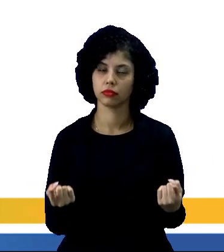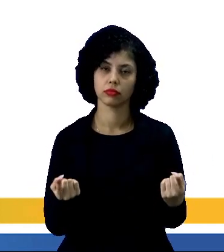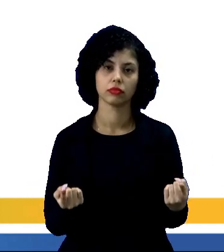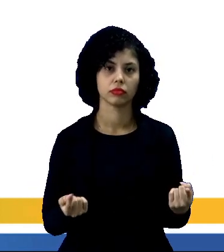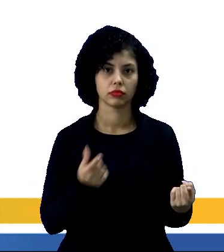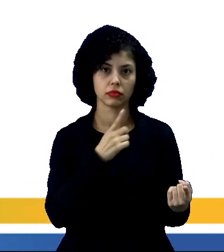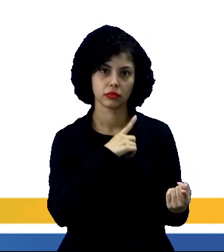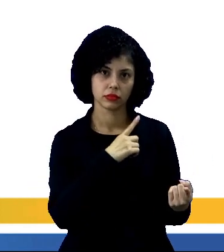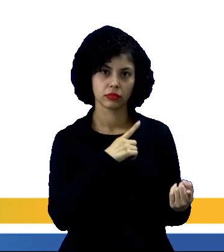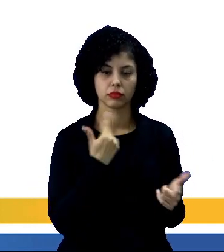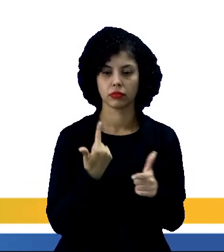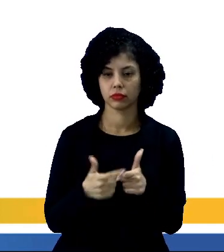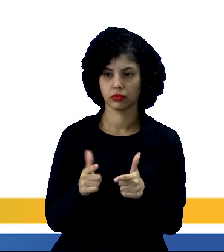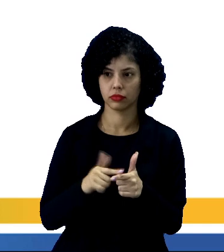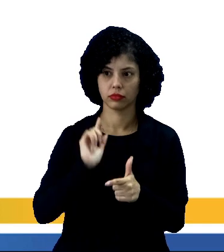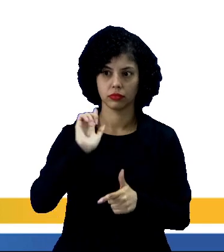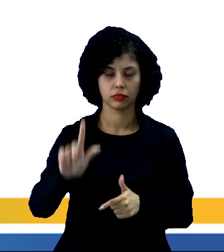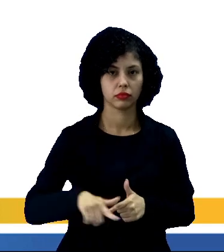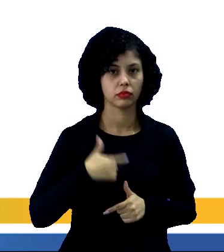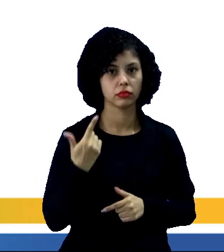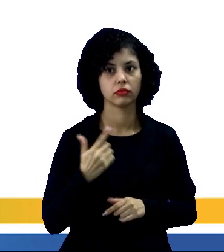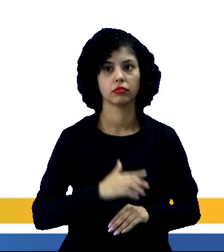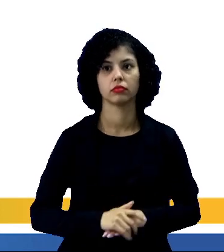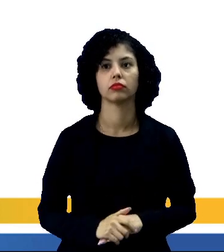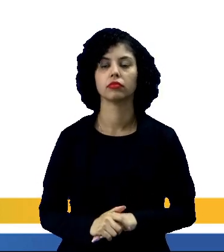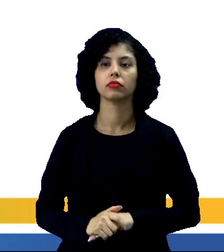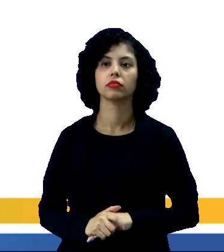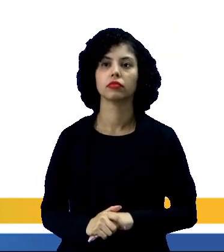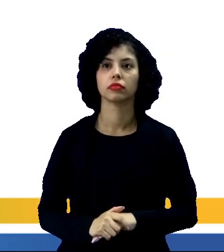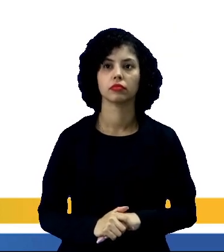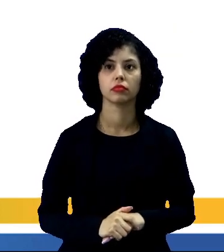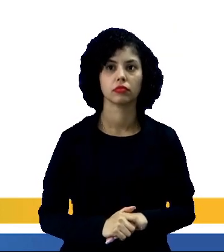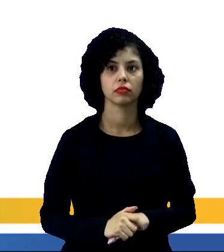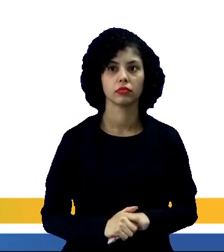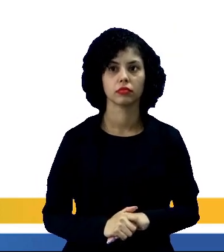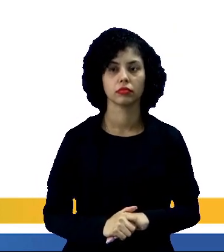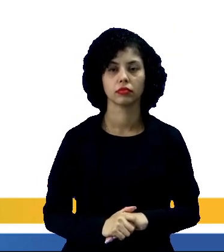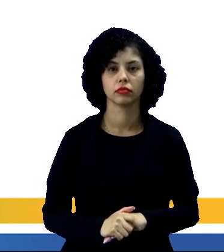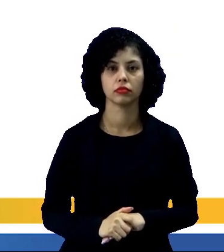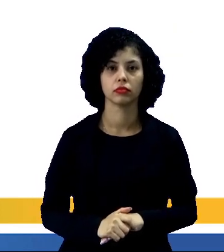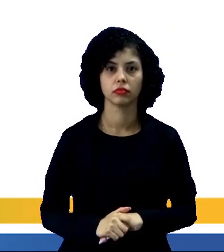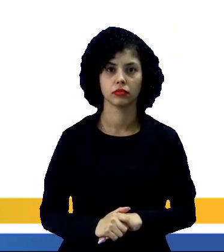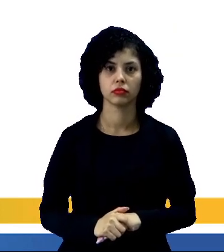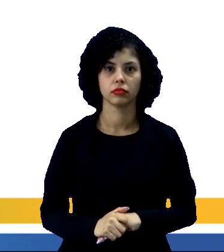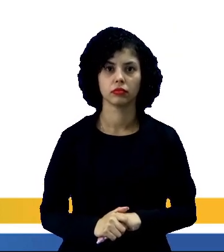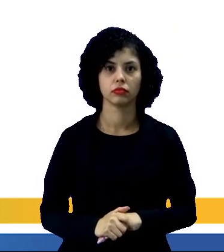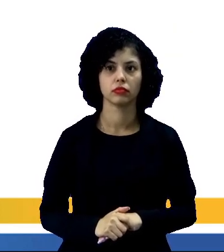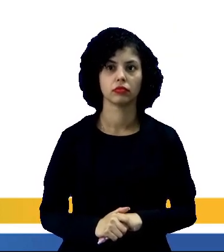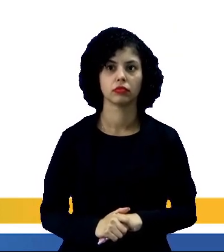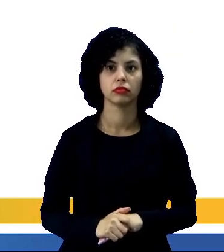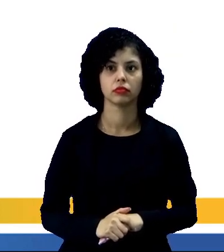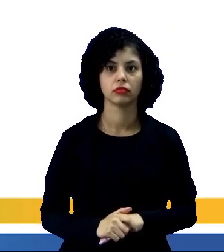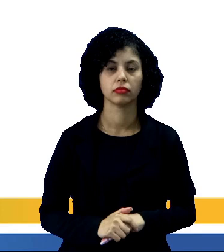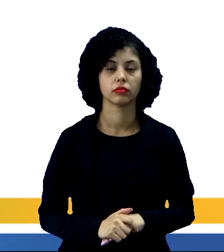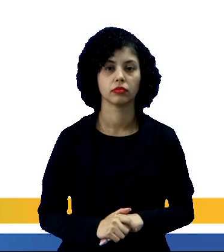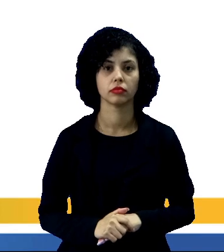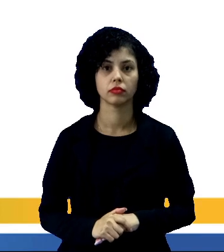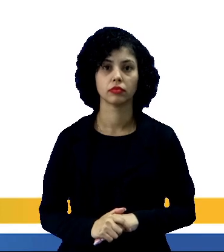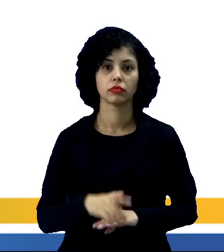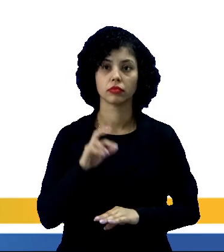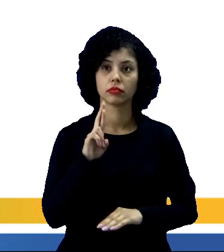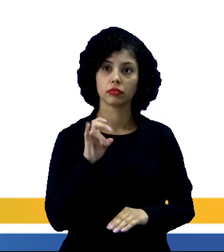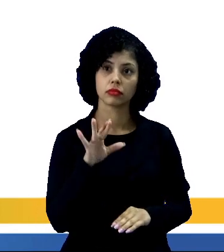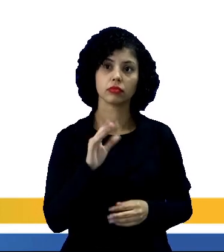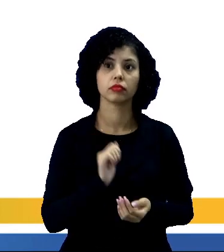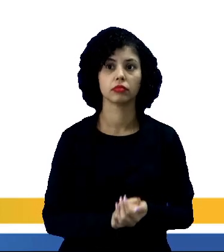mas tiveram problema depois aí, né, para prosseguir com as pianolas, tranquilo?